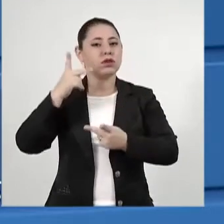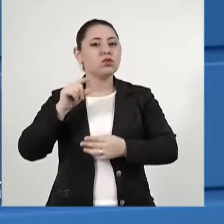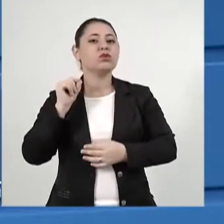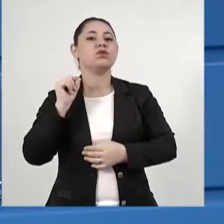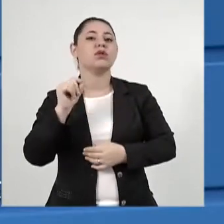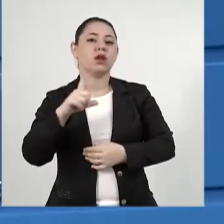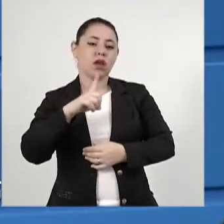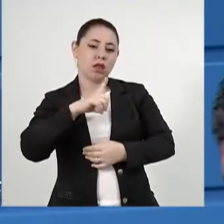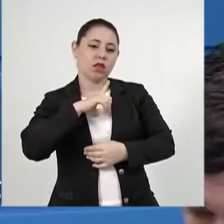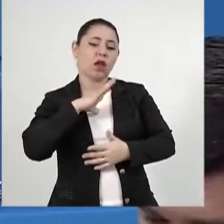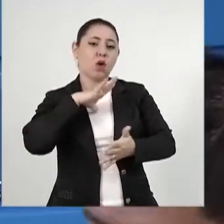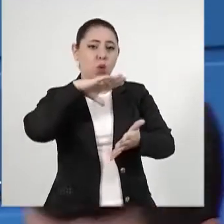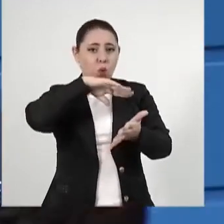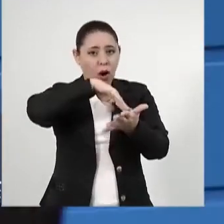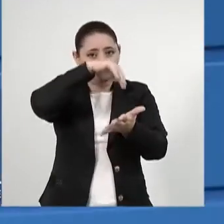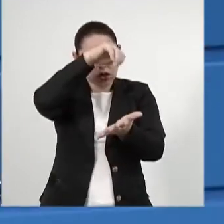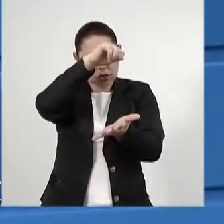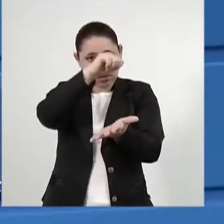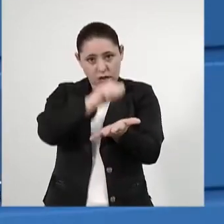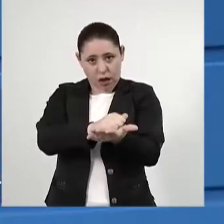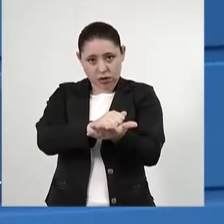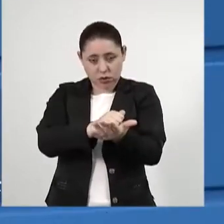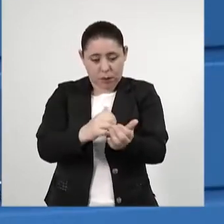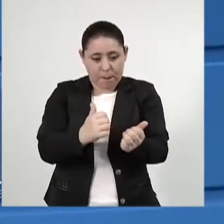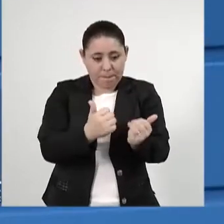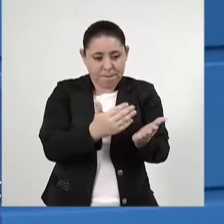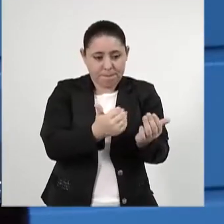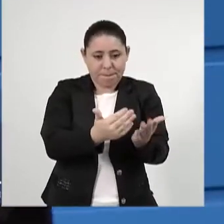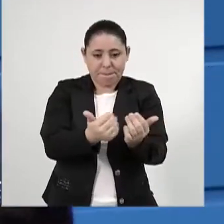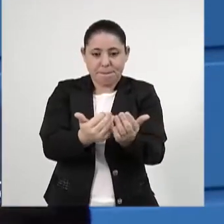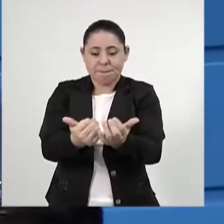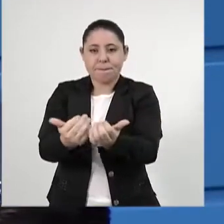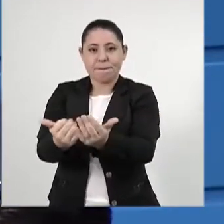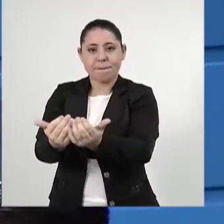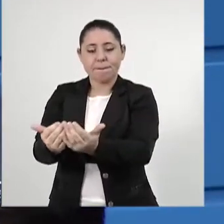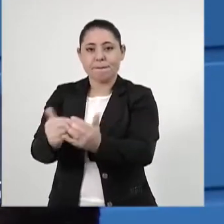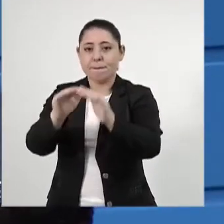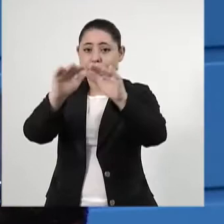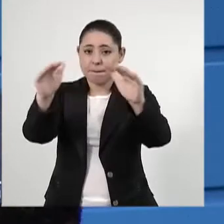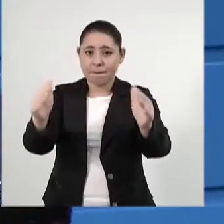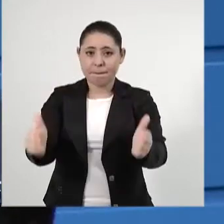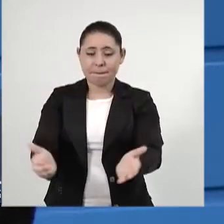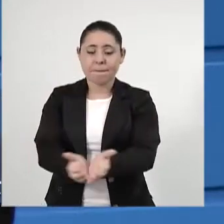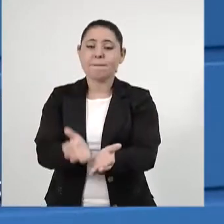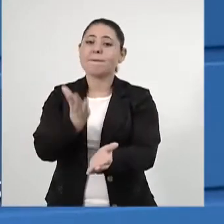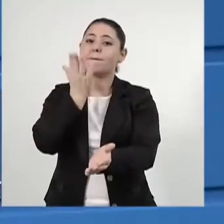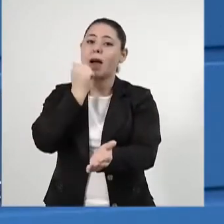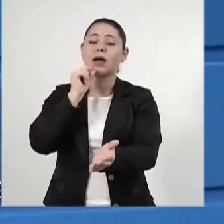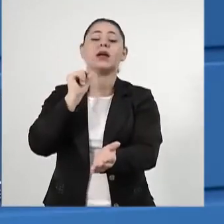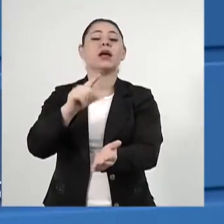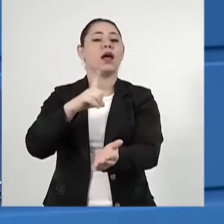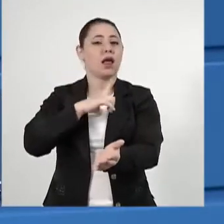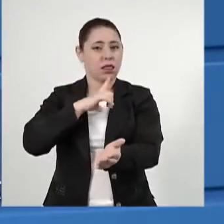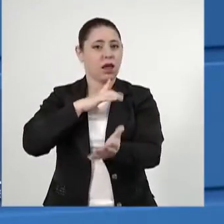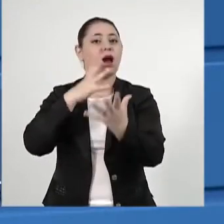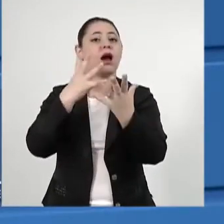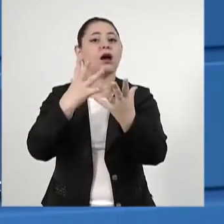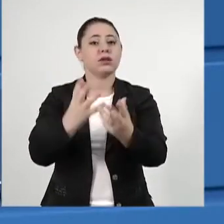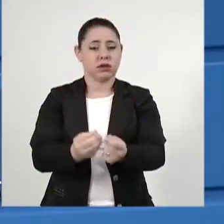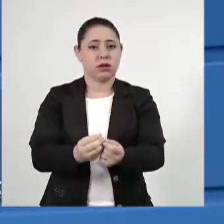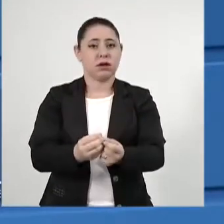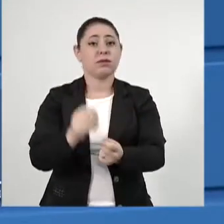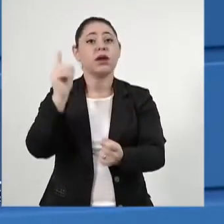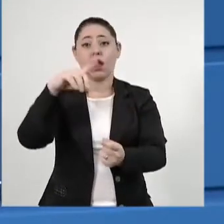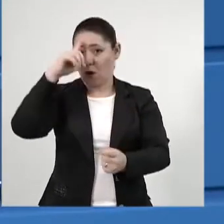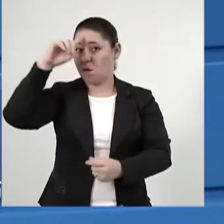existe um cadastro para ser distribuído as cestas, já tem para quem ser distribuído, e que há